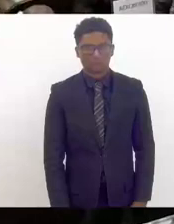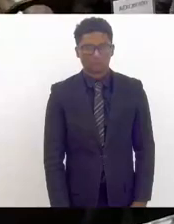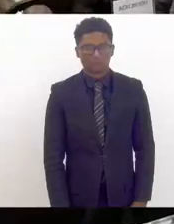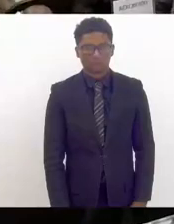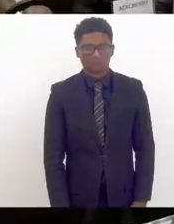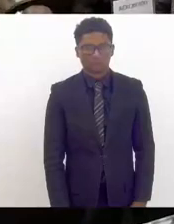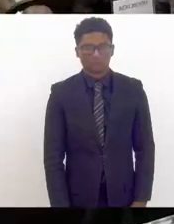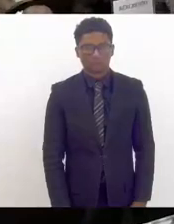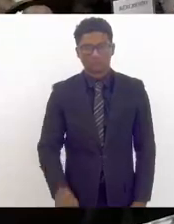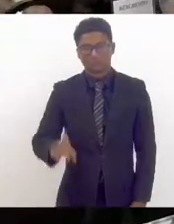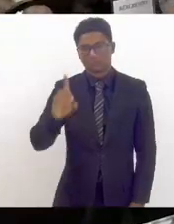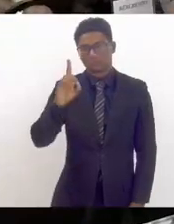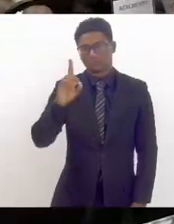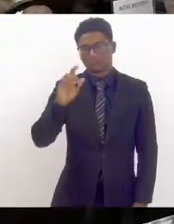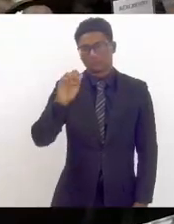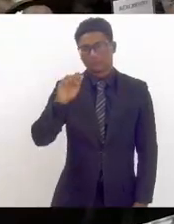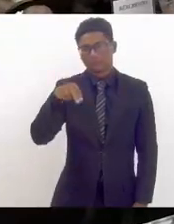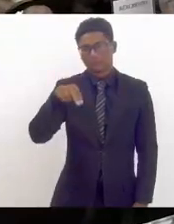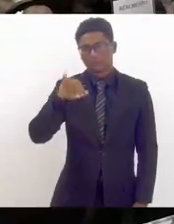Daniel Libregon.